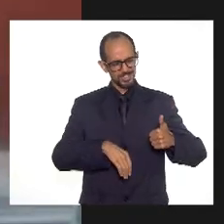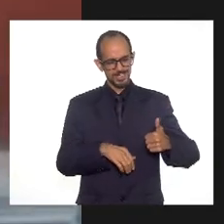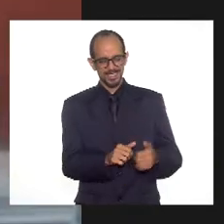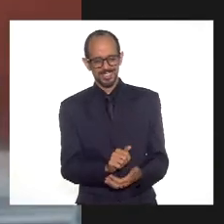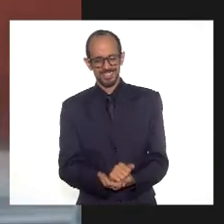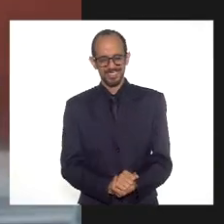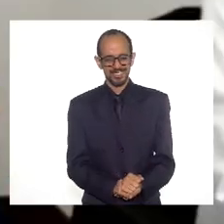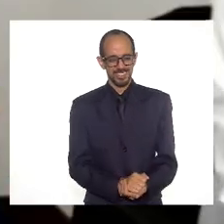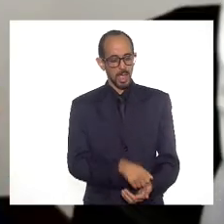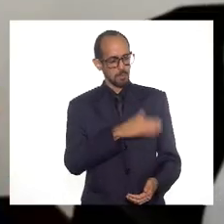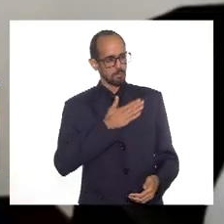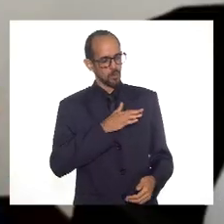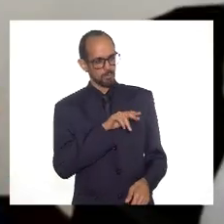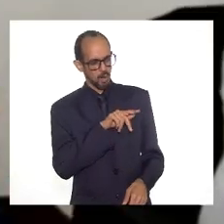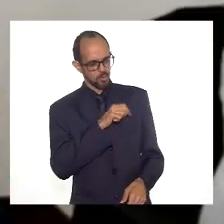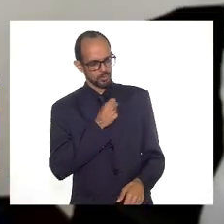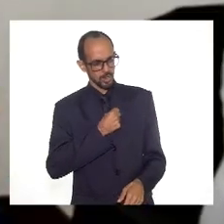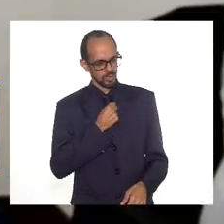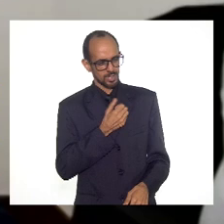irmão, saudade.